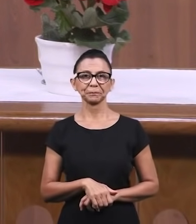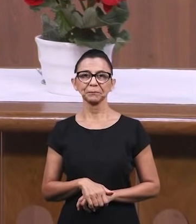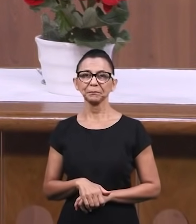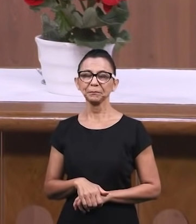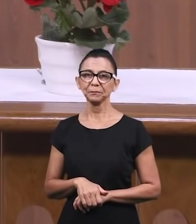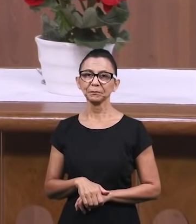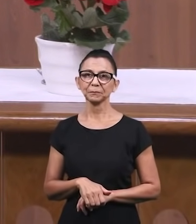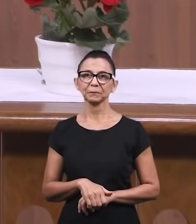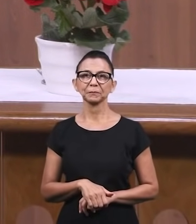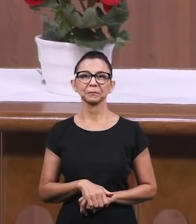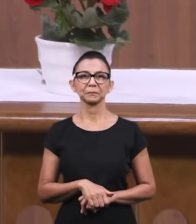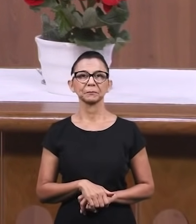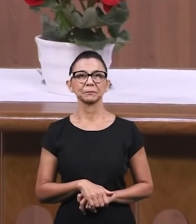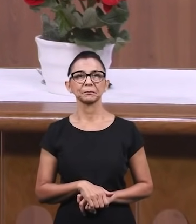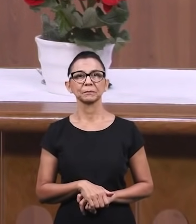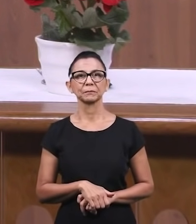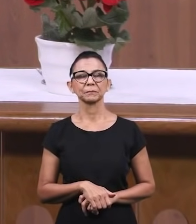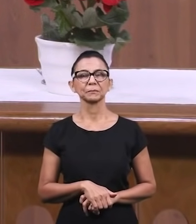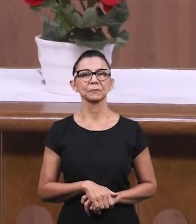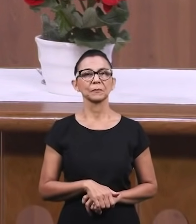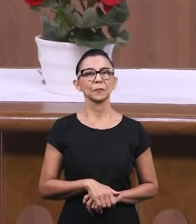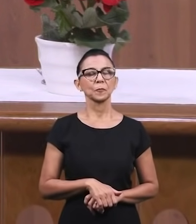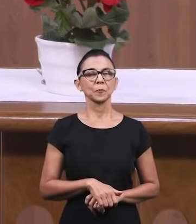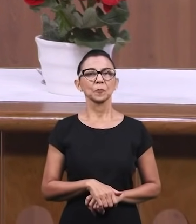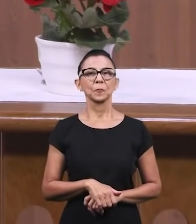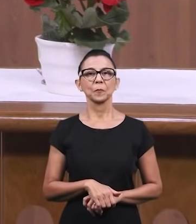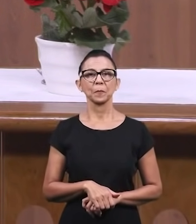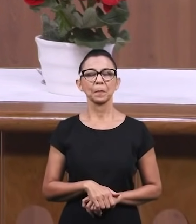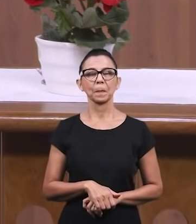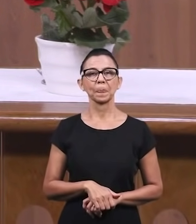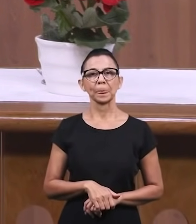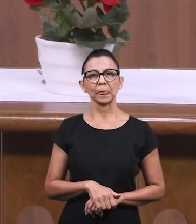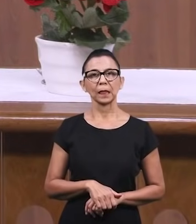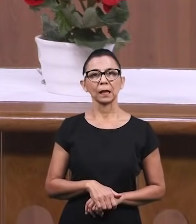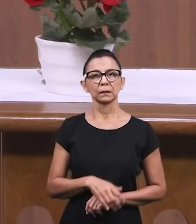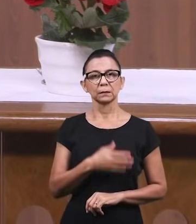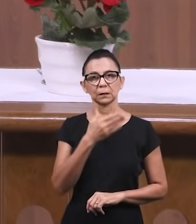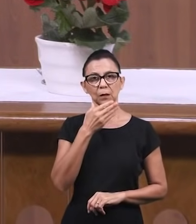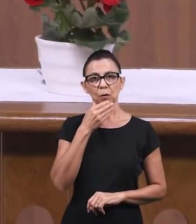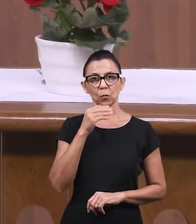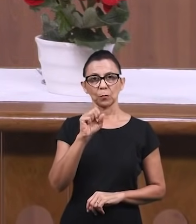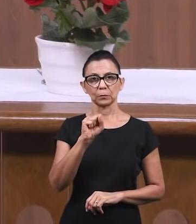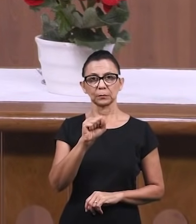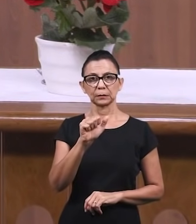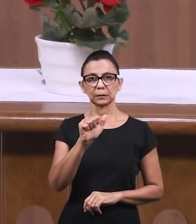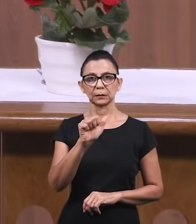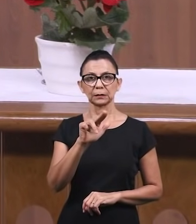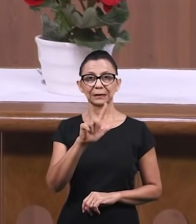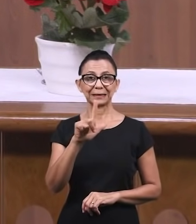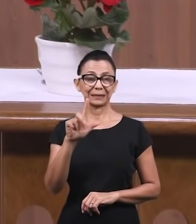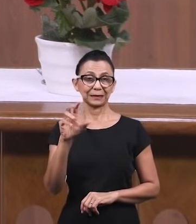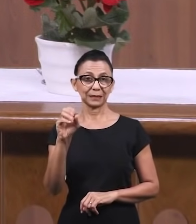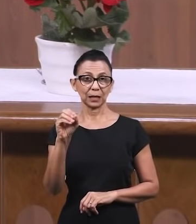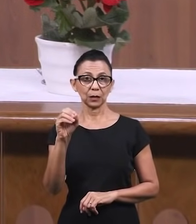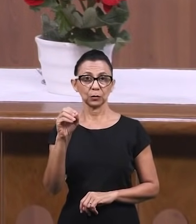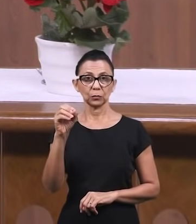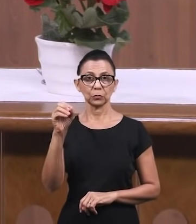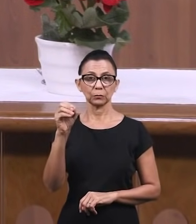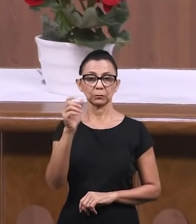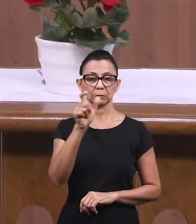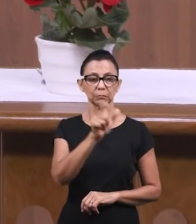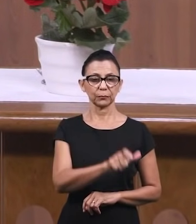Deus revelou a Saulo, enquanto ele estava em